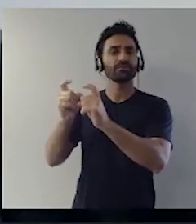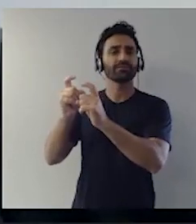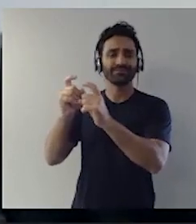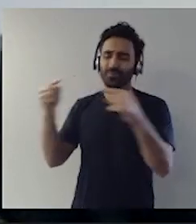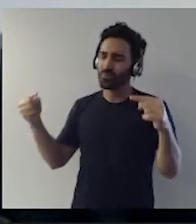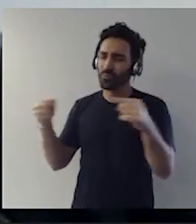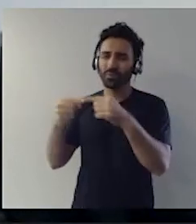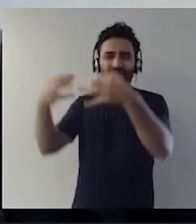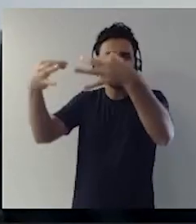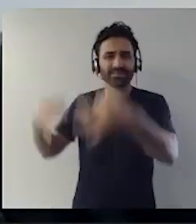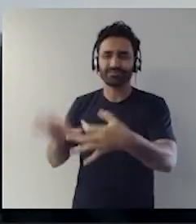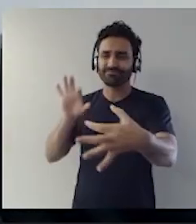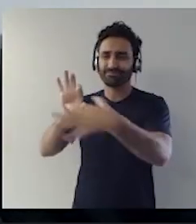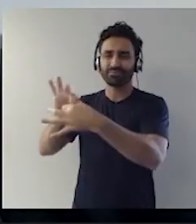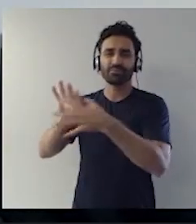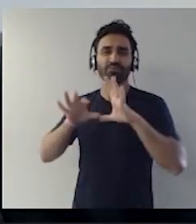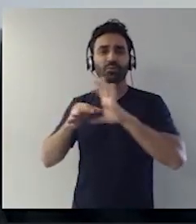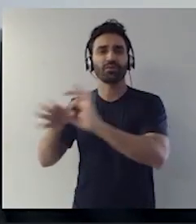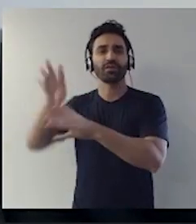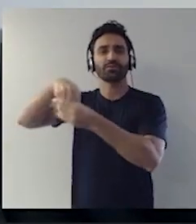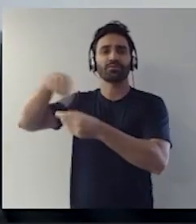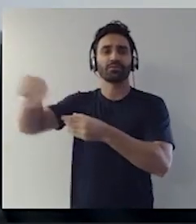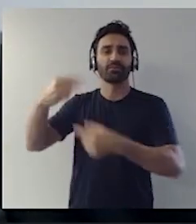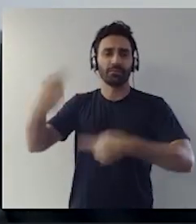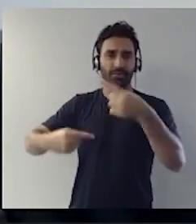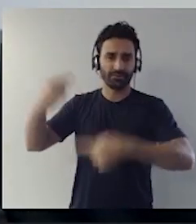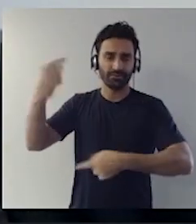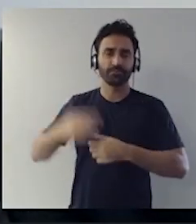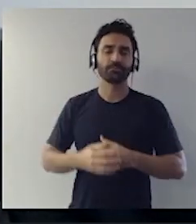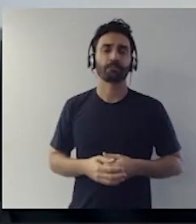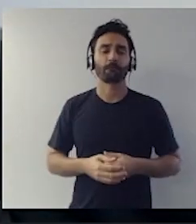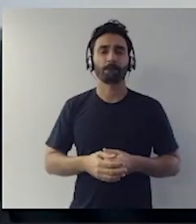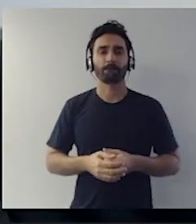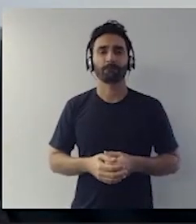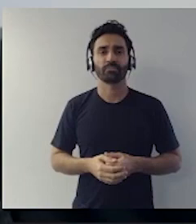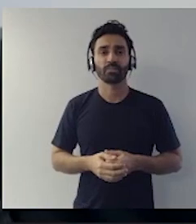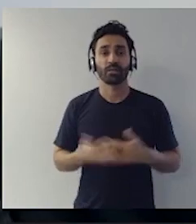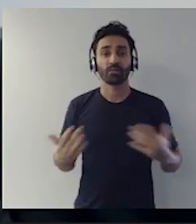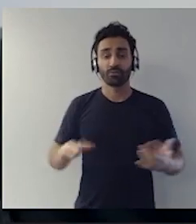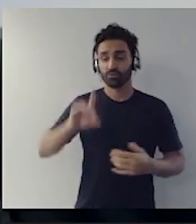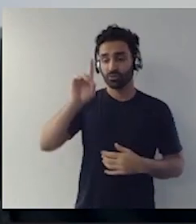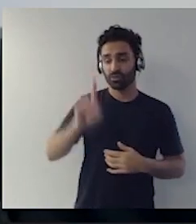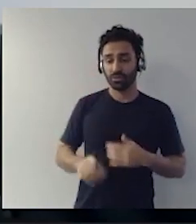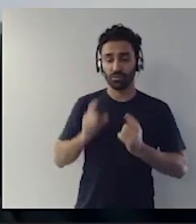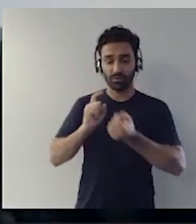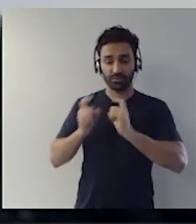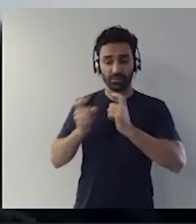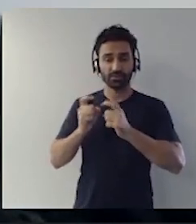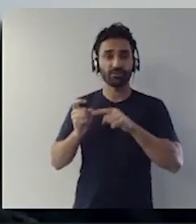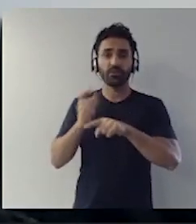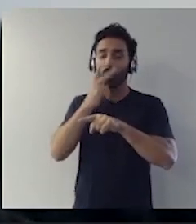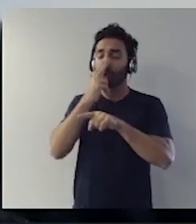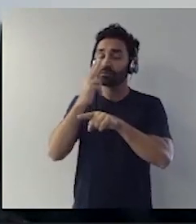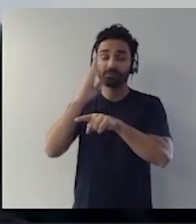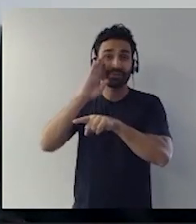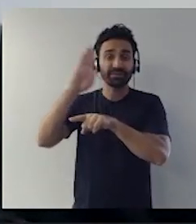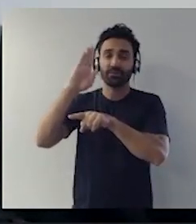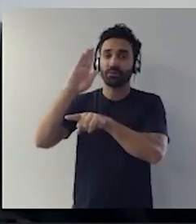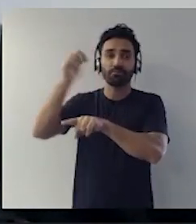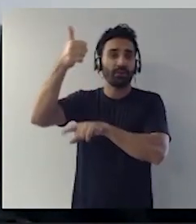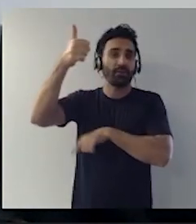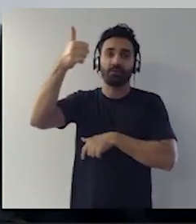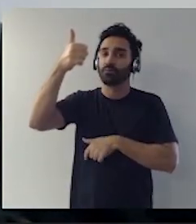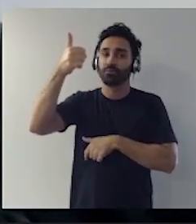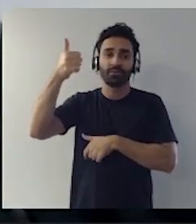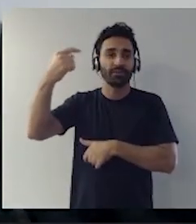diretamente nesses debates. Talvez o direito administrativo esteja até na primeira fileira